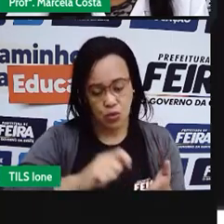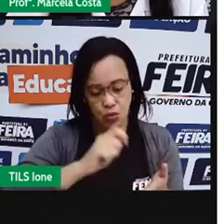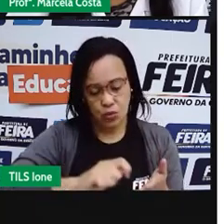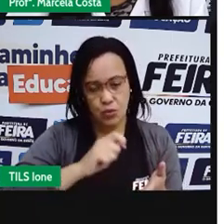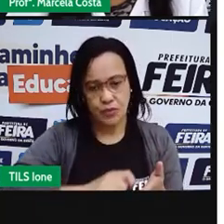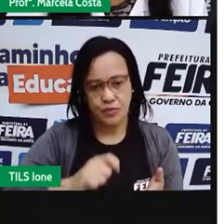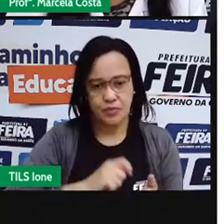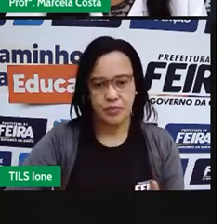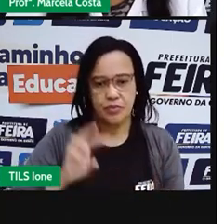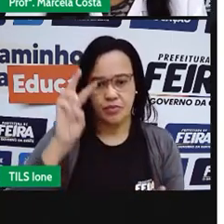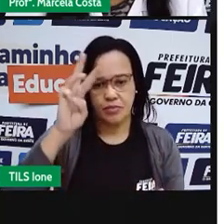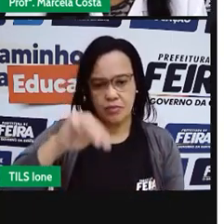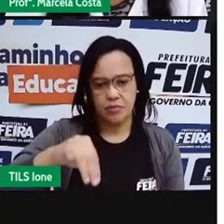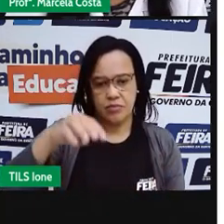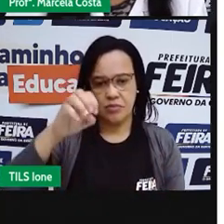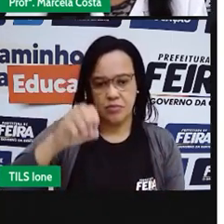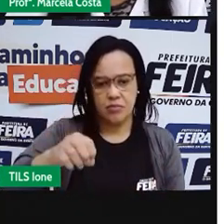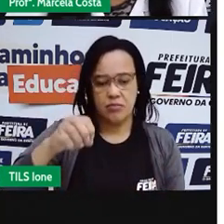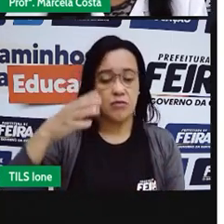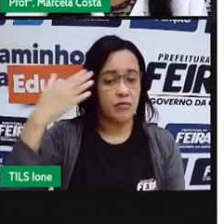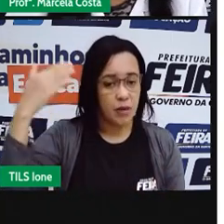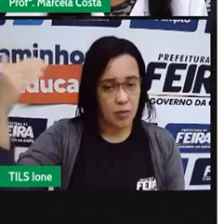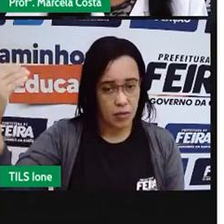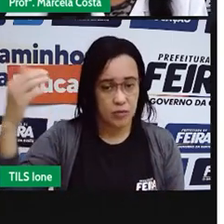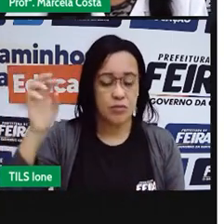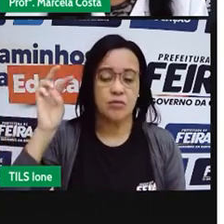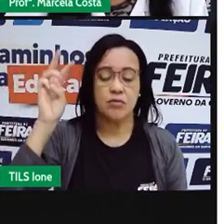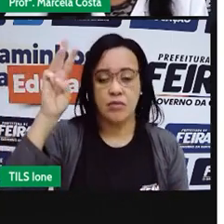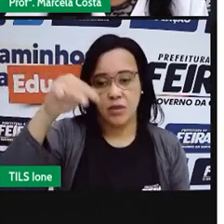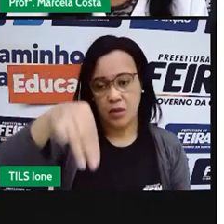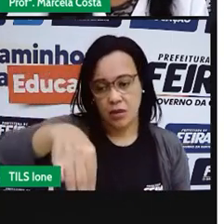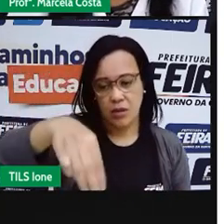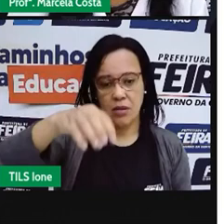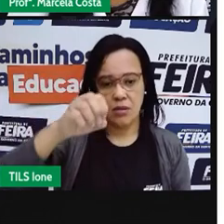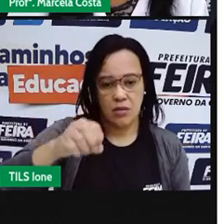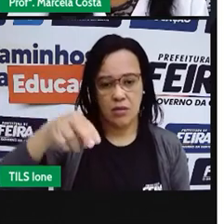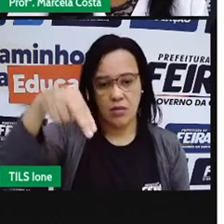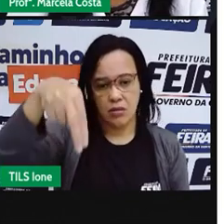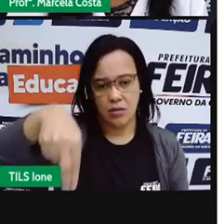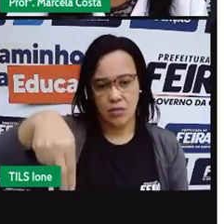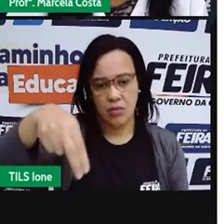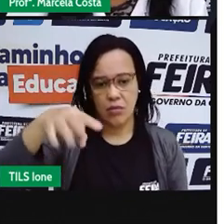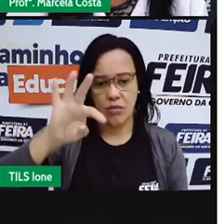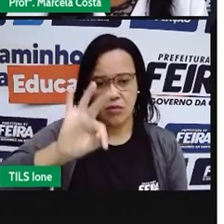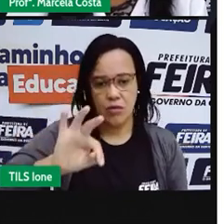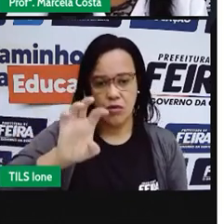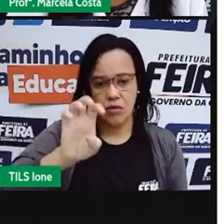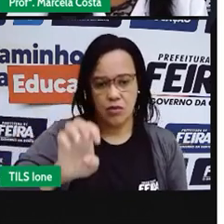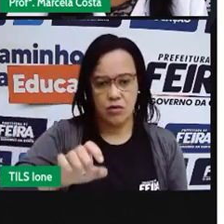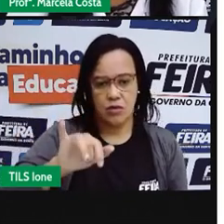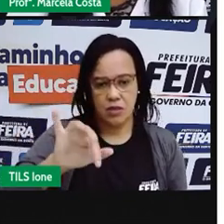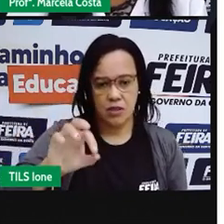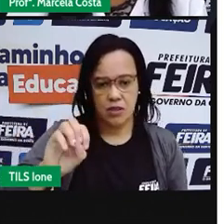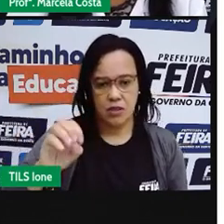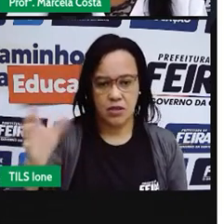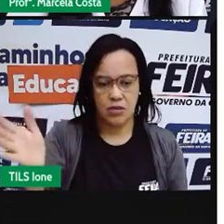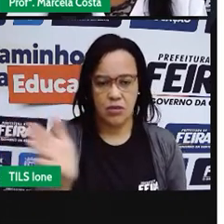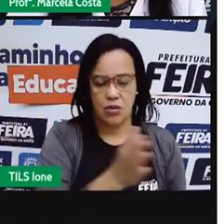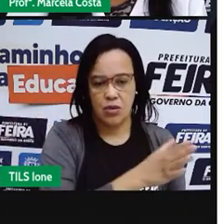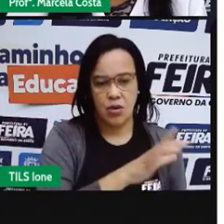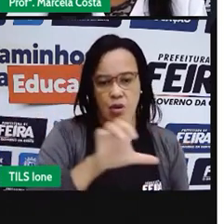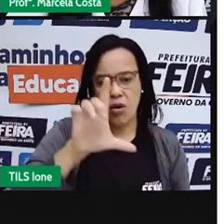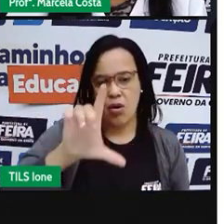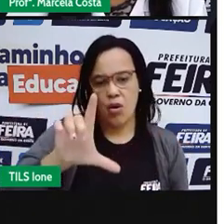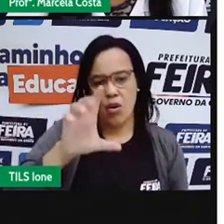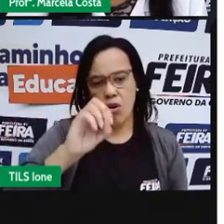que foram narradas pelo Tocinho. E olha aqui, ó, quantos livros vocês encontram.